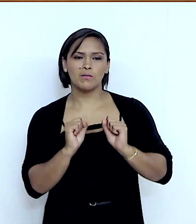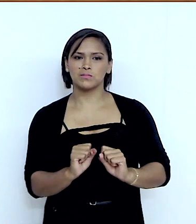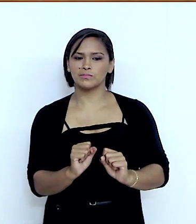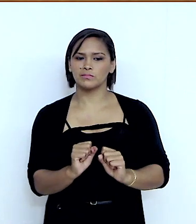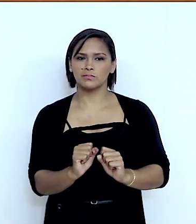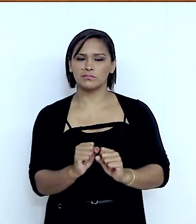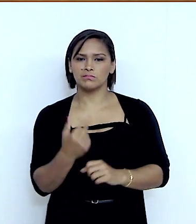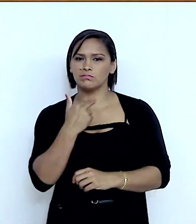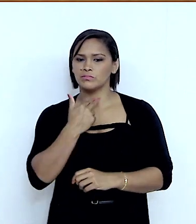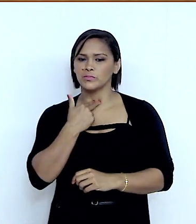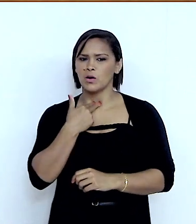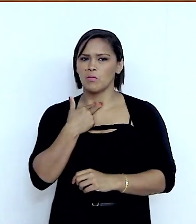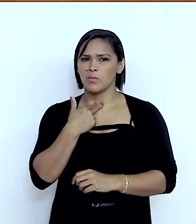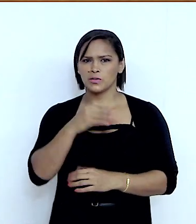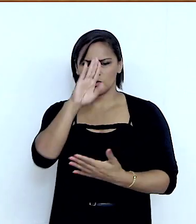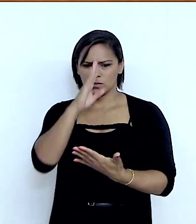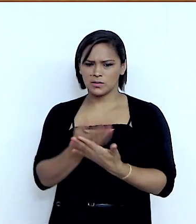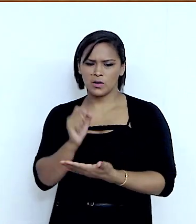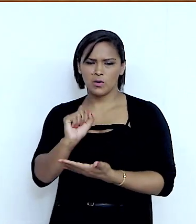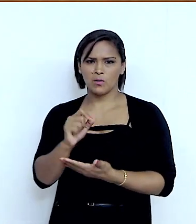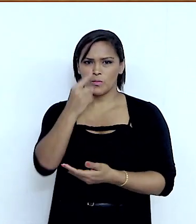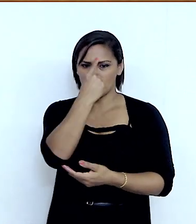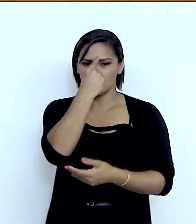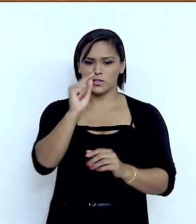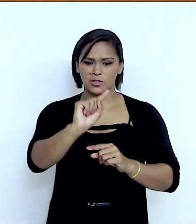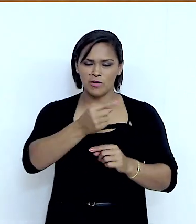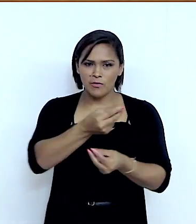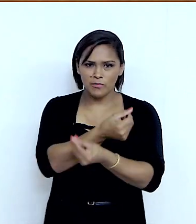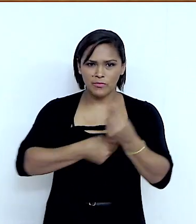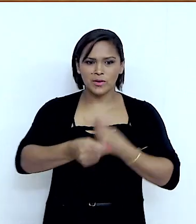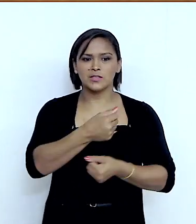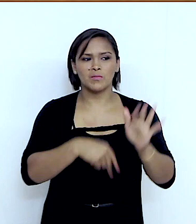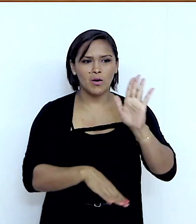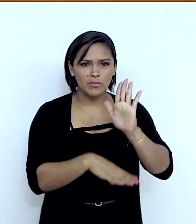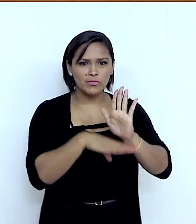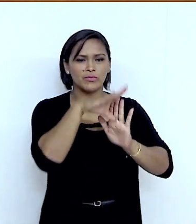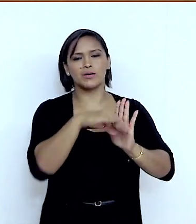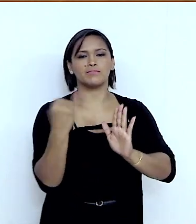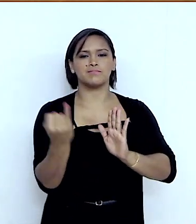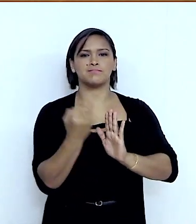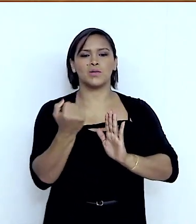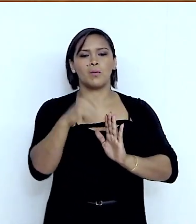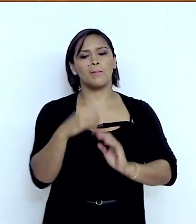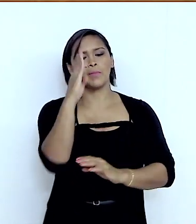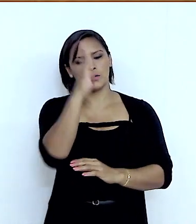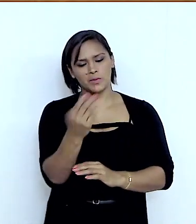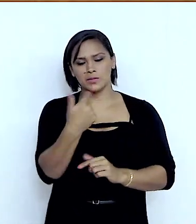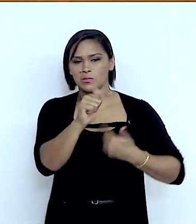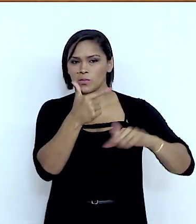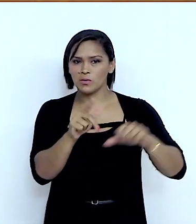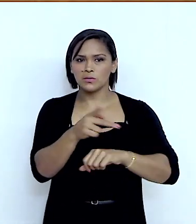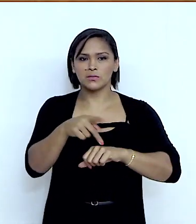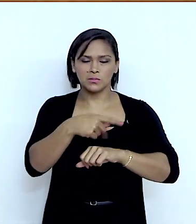pode subestimar o quanto ainda vai ser o mercado absolutamente se tornar para nós para outros